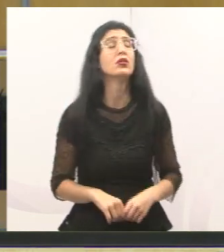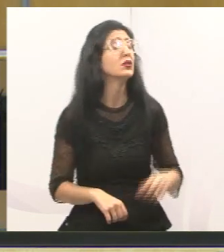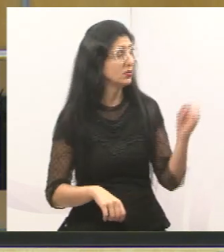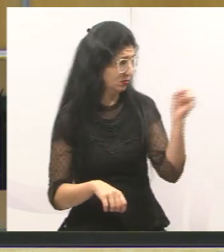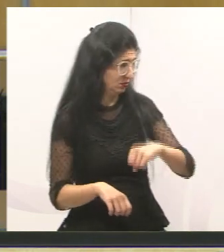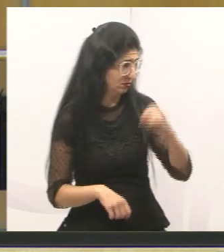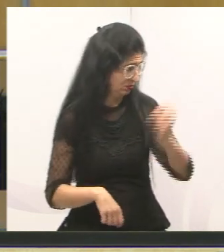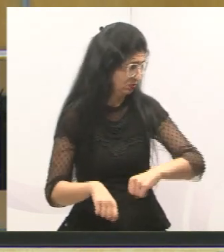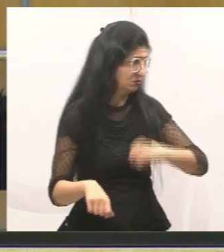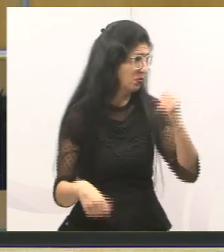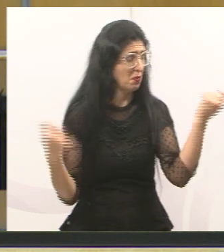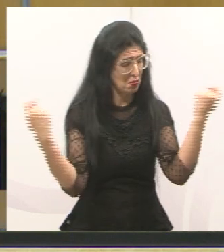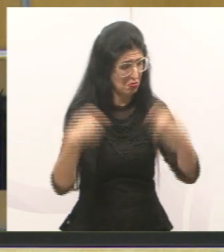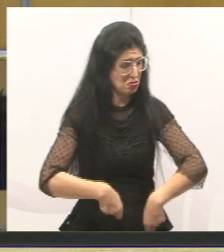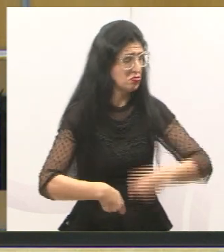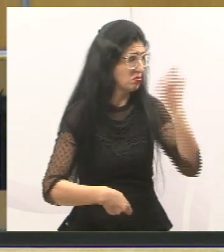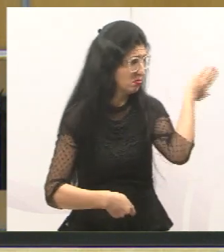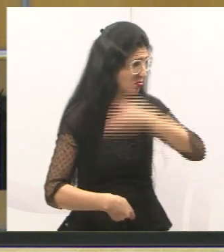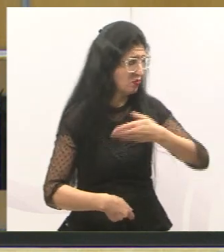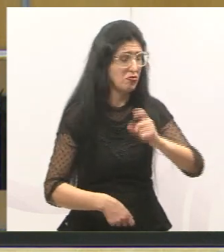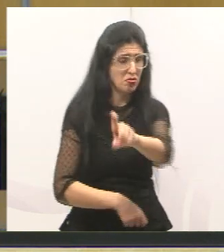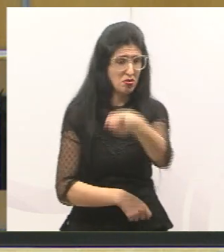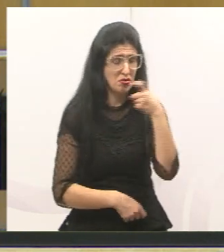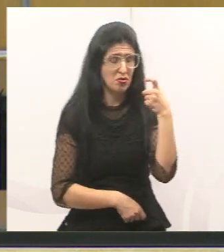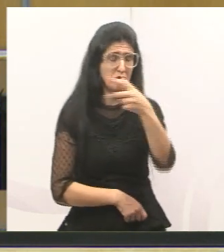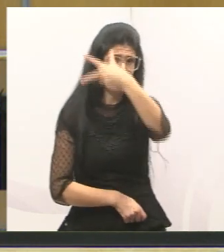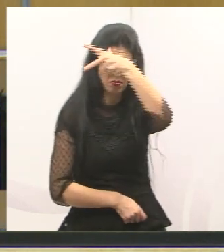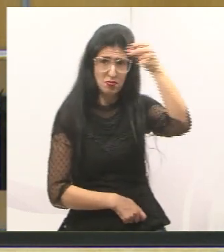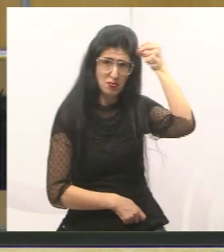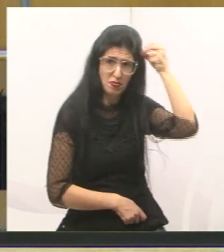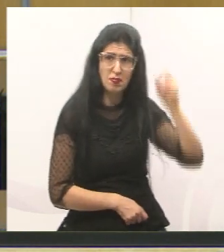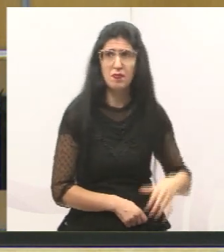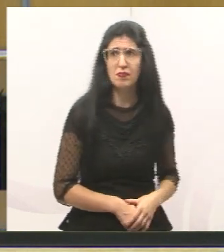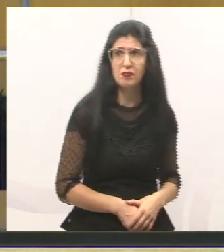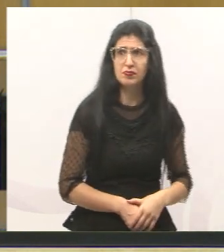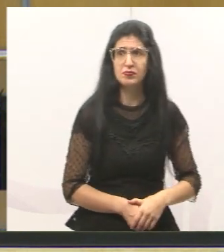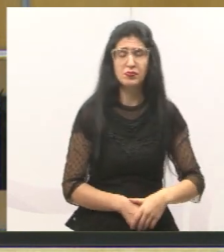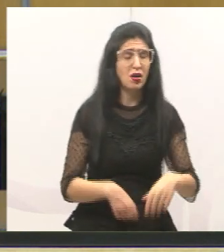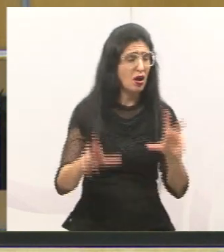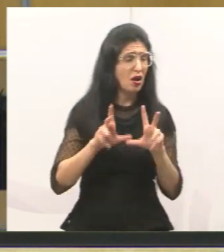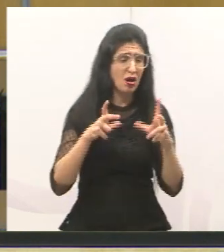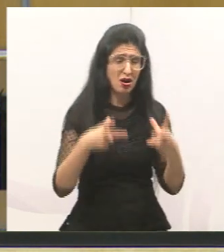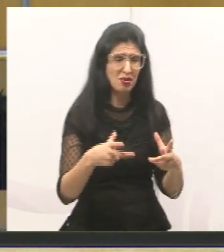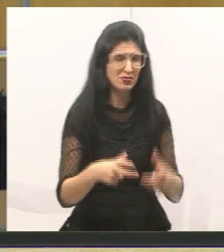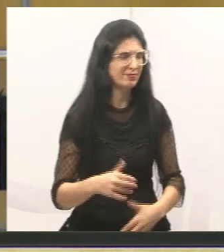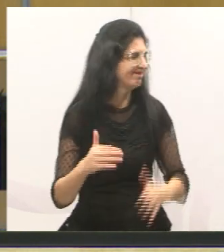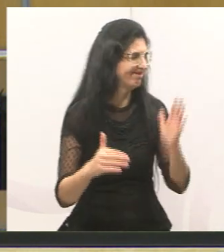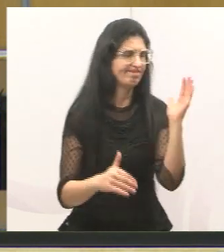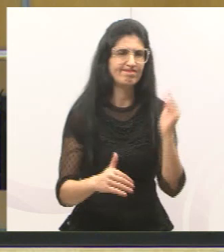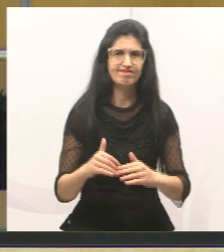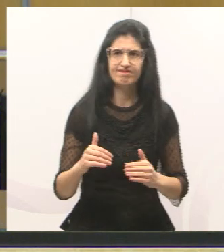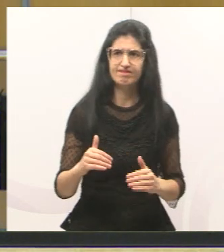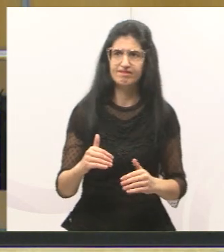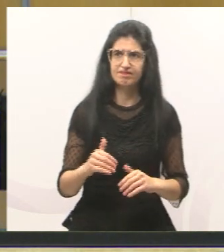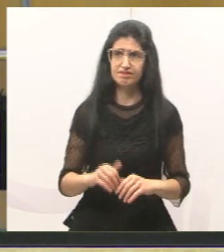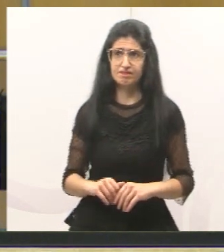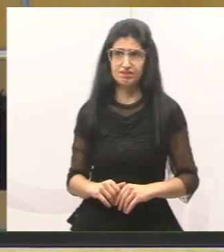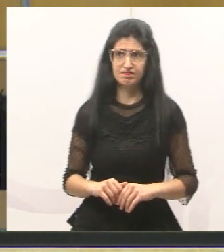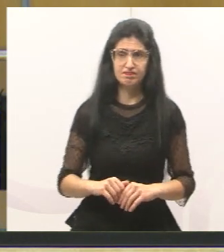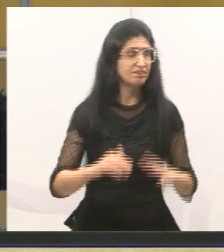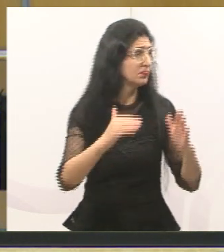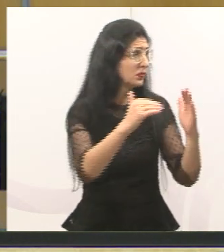extraordinário interposto por ex-prefeito que teve suas contas rejeitadas pela Câmara Municipal sem que lhe fosse assegurada a oportunidade